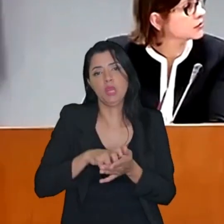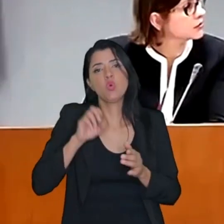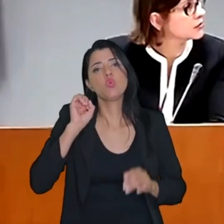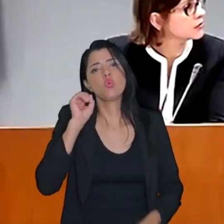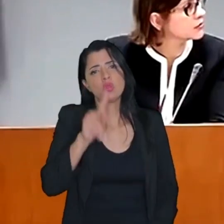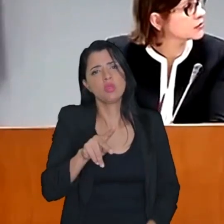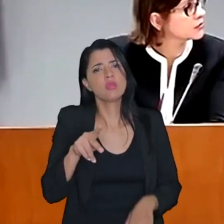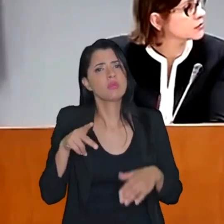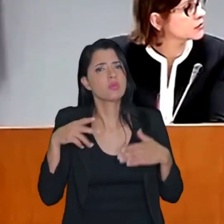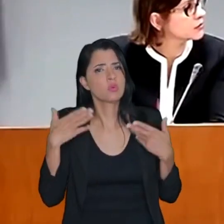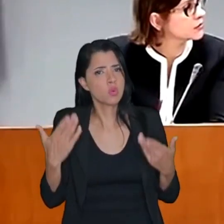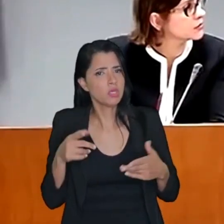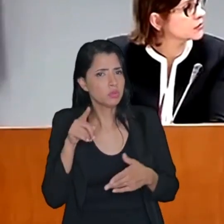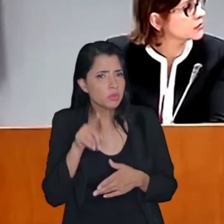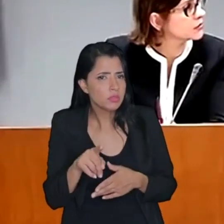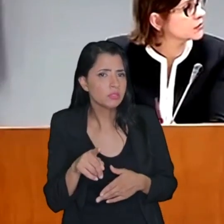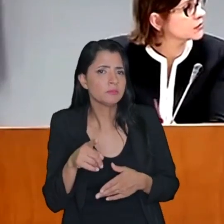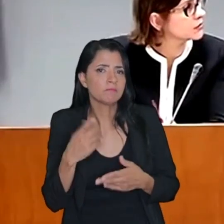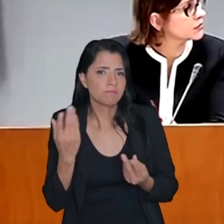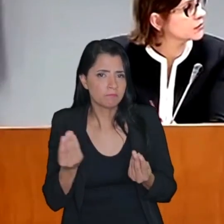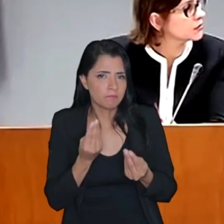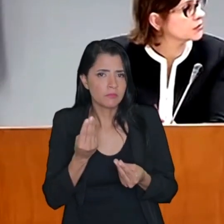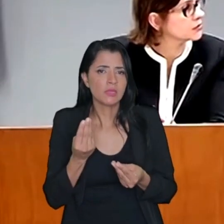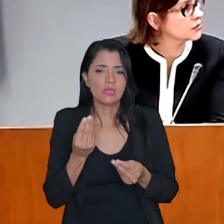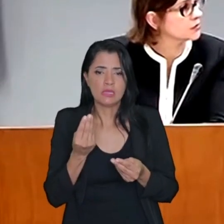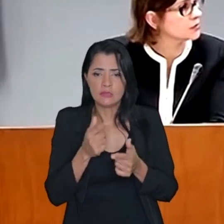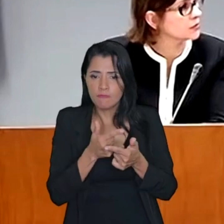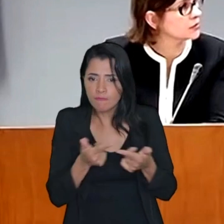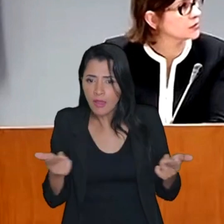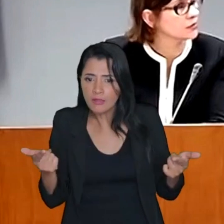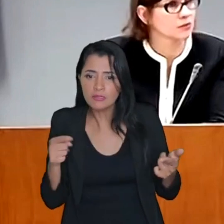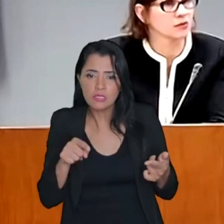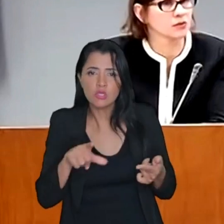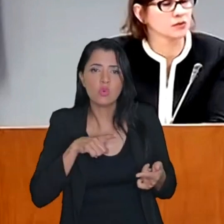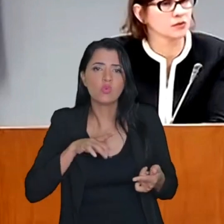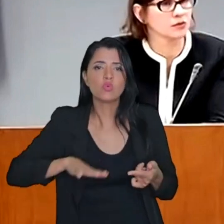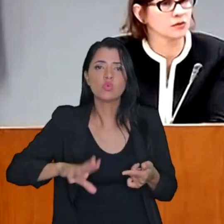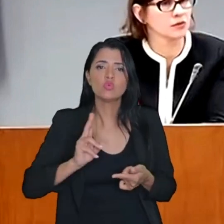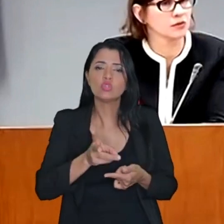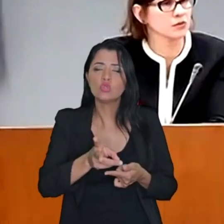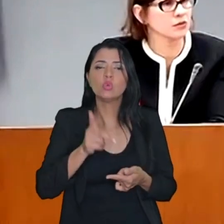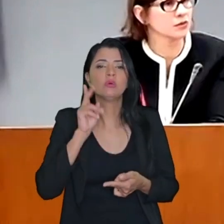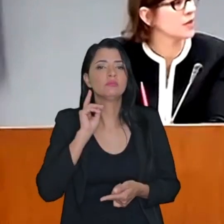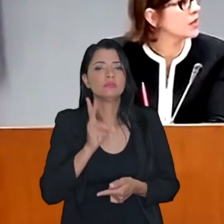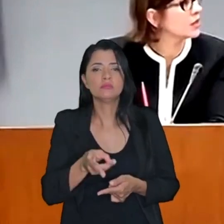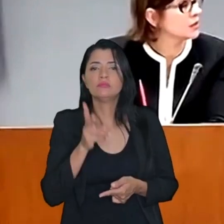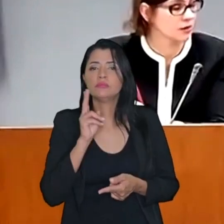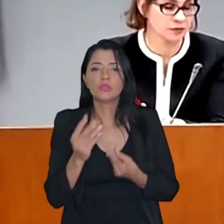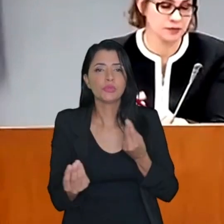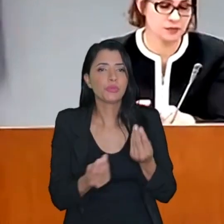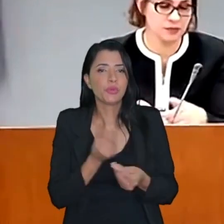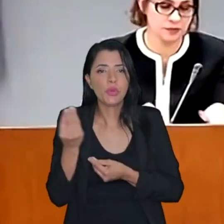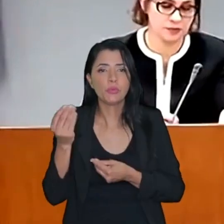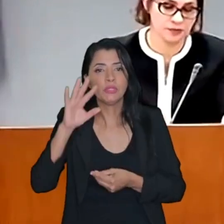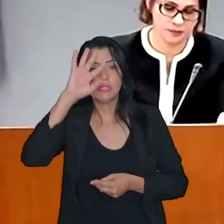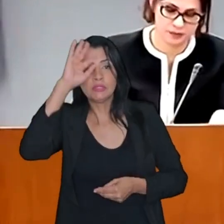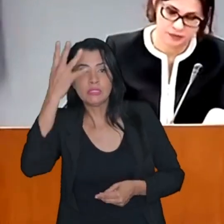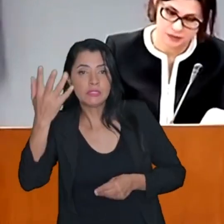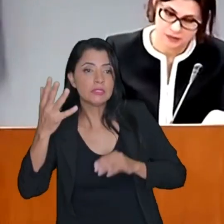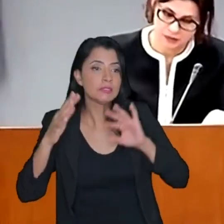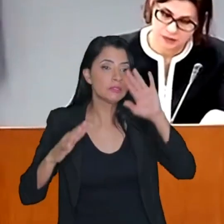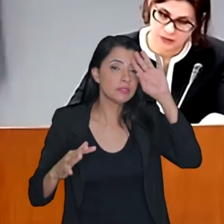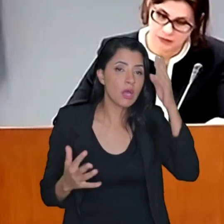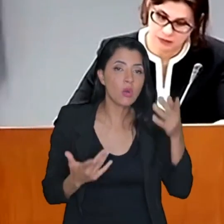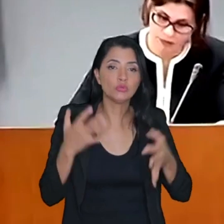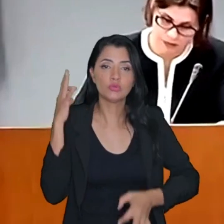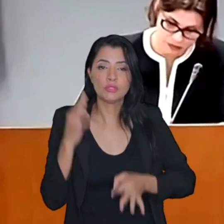Ok, enquanto, né, isso diz o Daniel, enquanto essa lacuna está aí, ela vai sendo comatada por meio de decisões